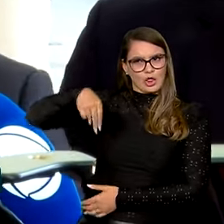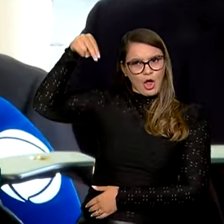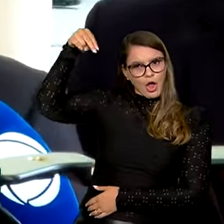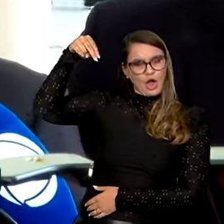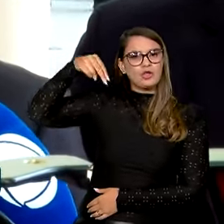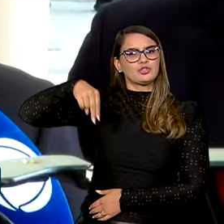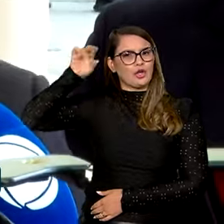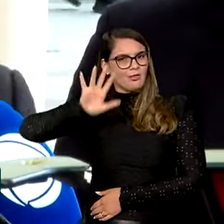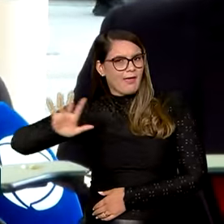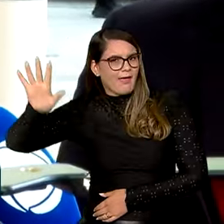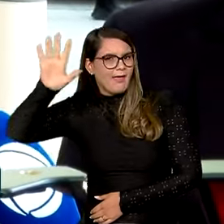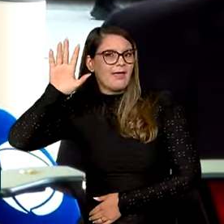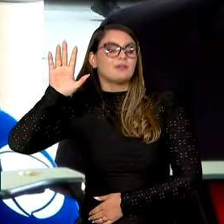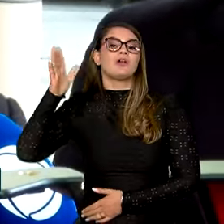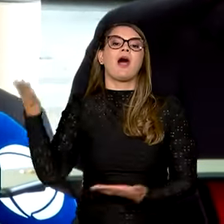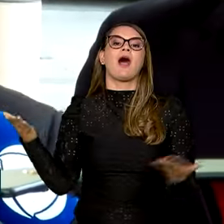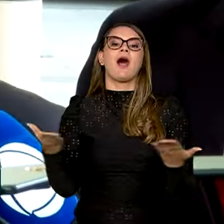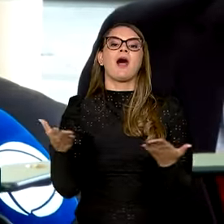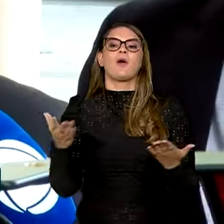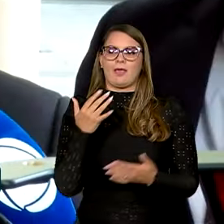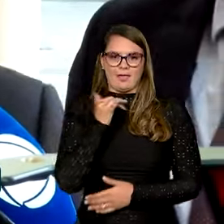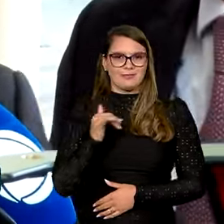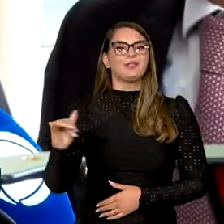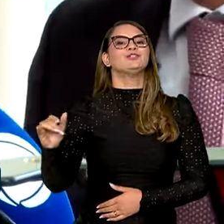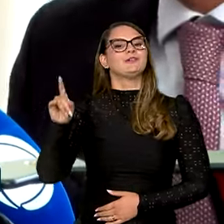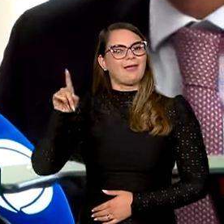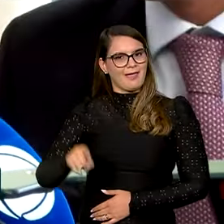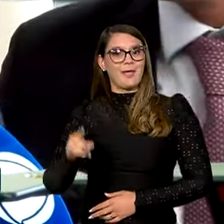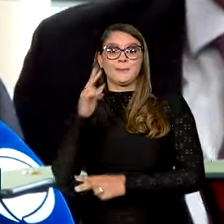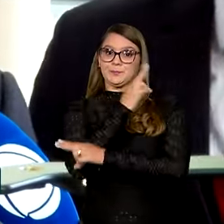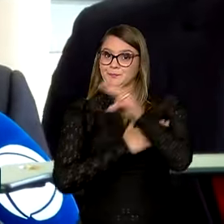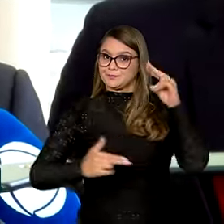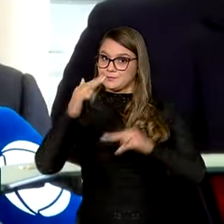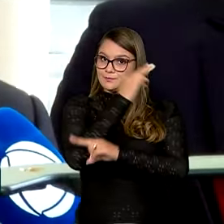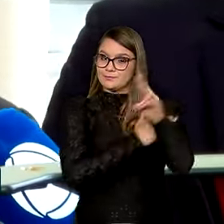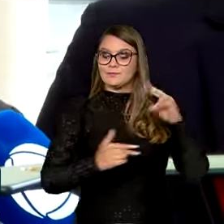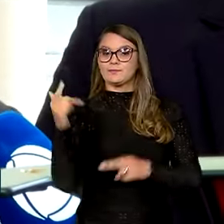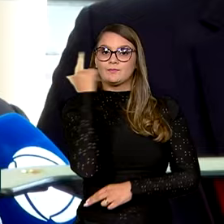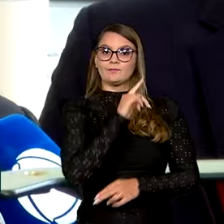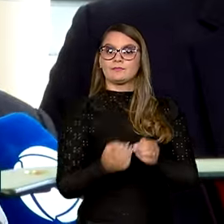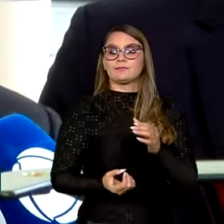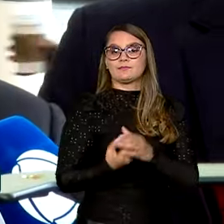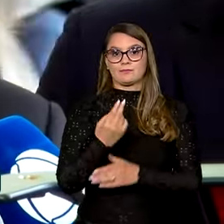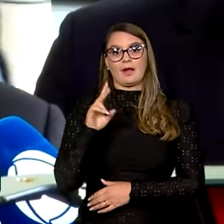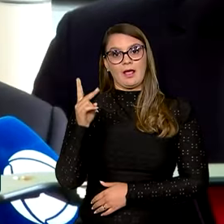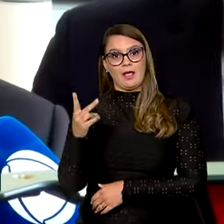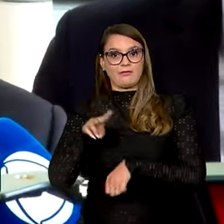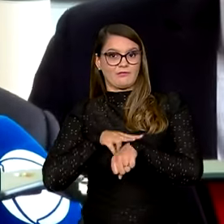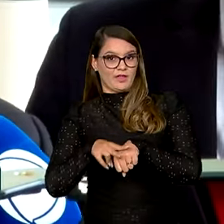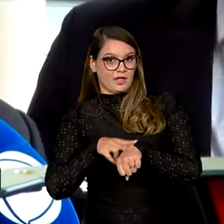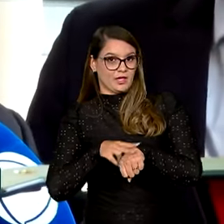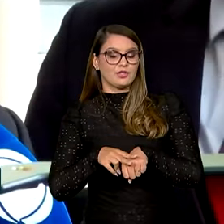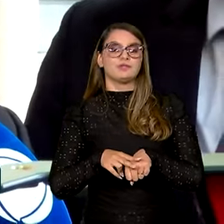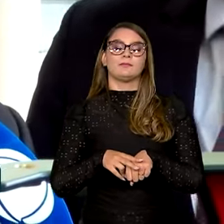Gerais do nordeste brasileiro hoje como uma grande fonte de energia a eólica para poder a gente produzir Eugênio verde